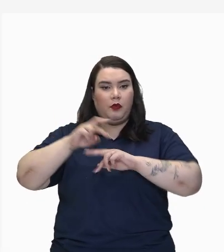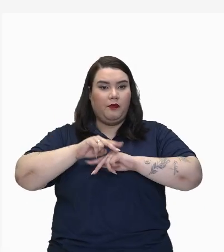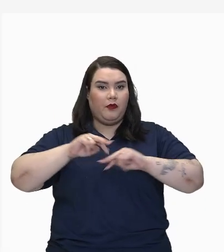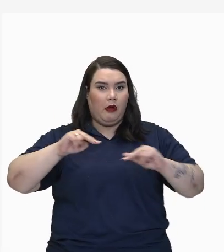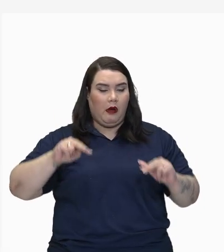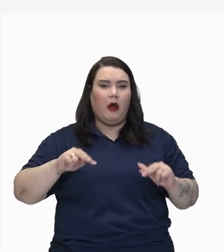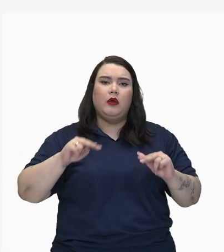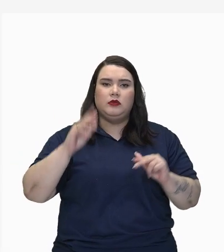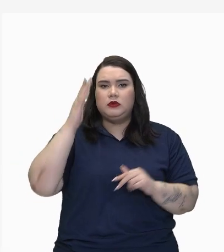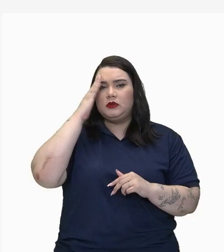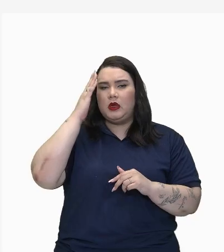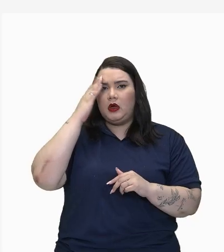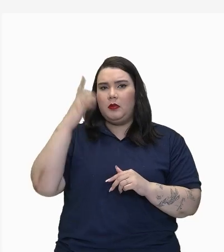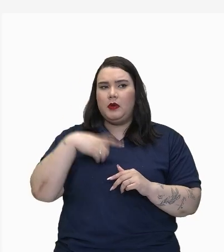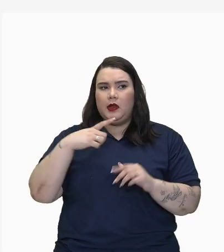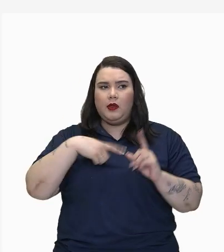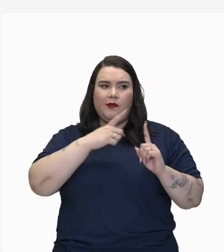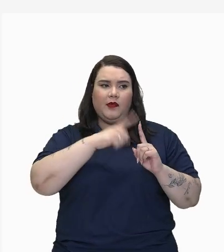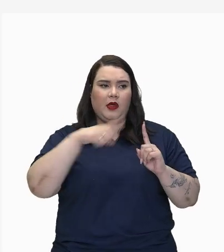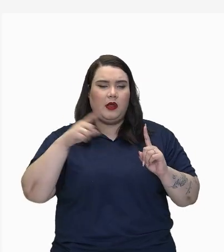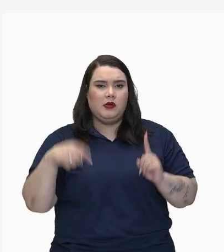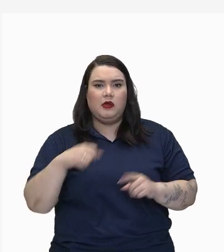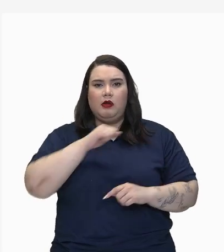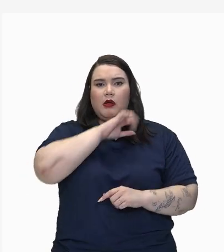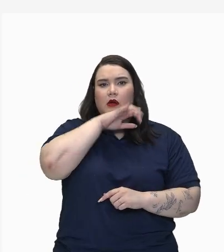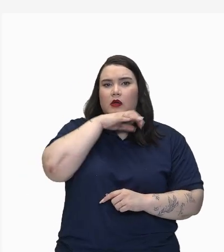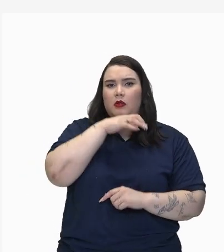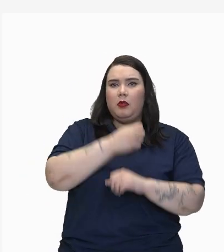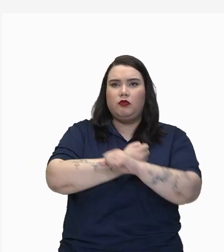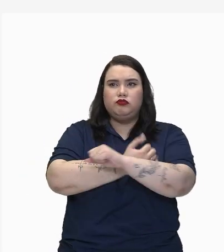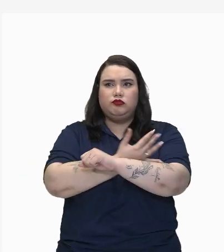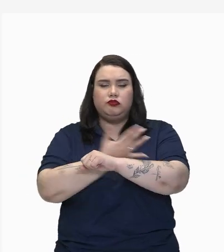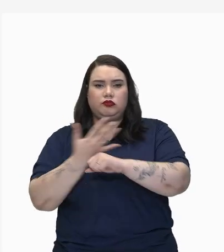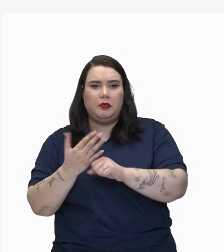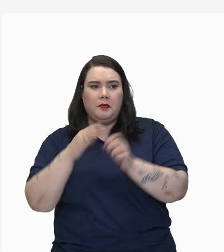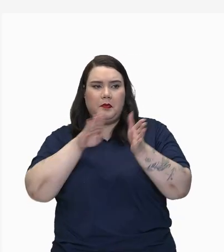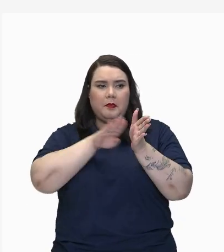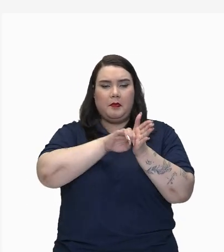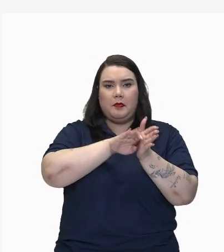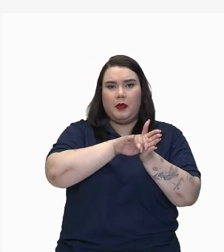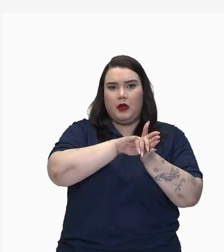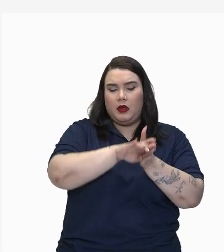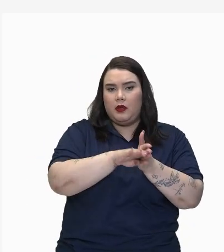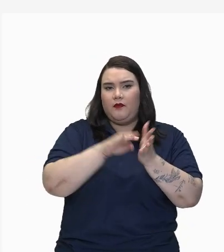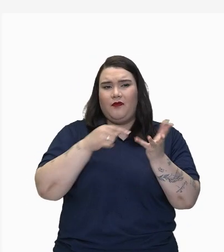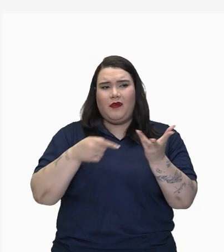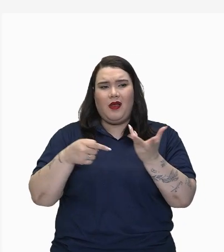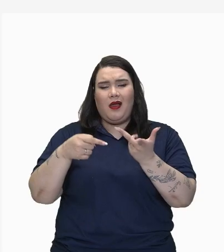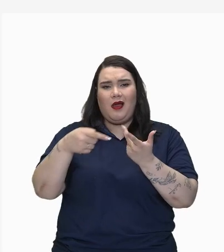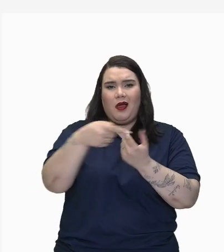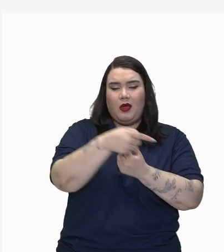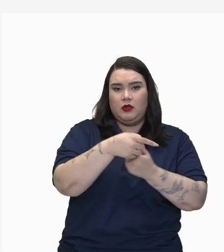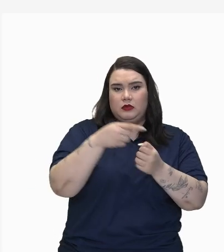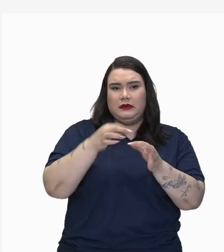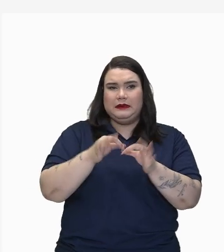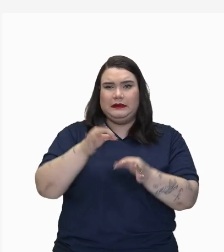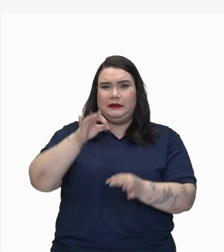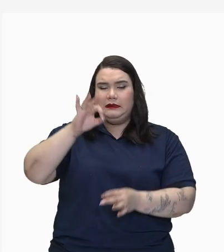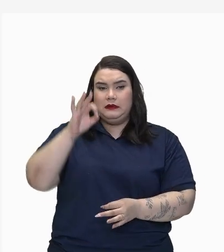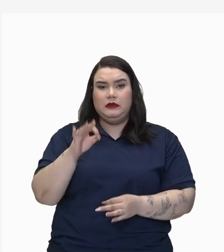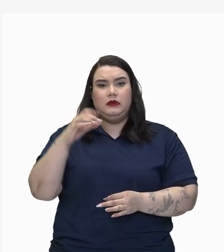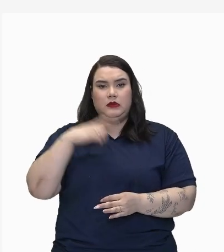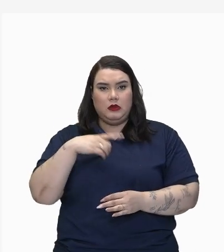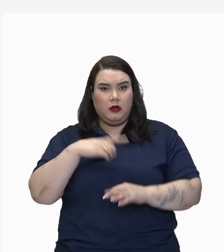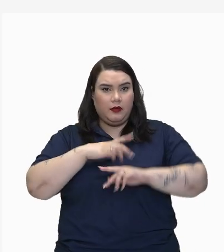grande diversidade de espécies, tanto animal, quanto vegetal, bacteriana. Né? Então, como existe essa grande